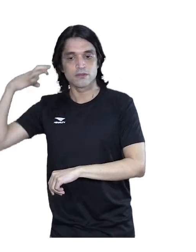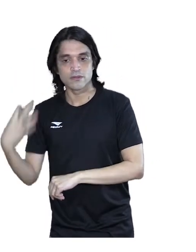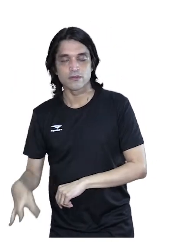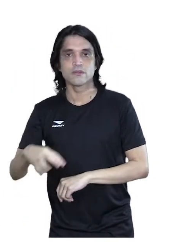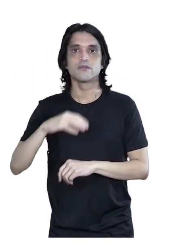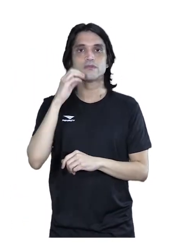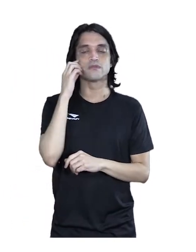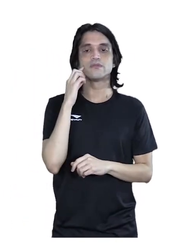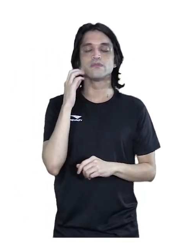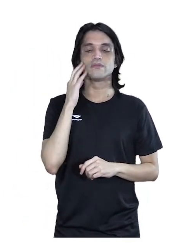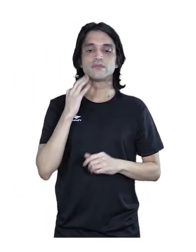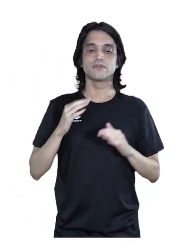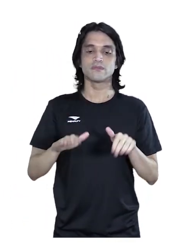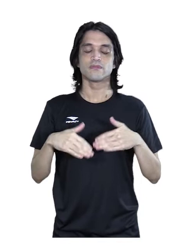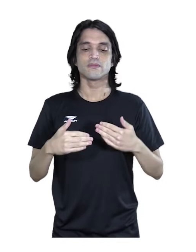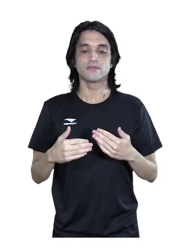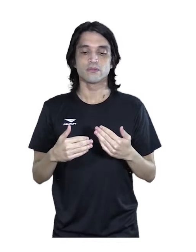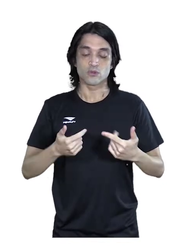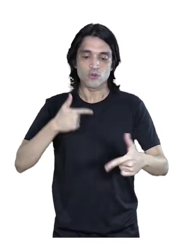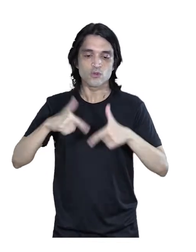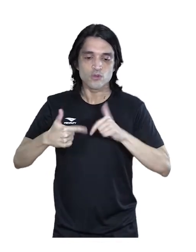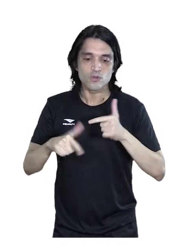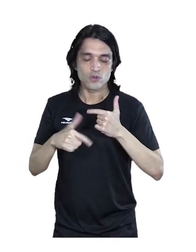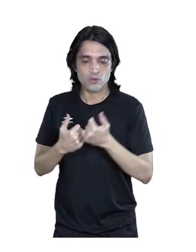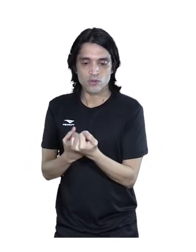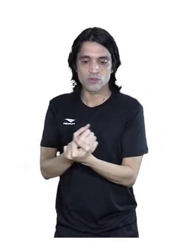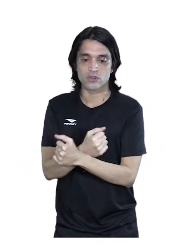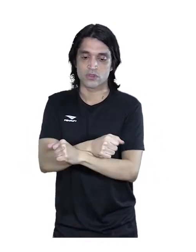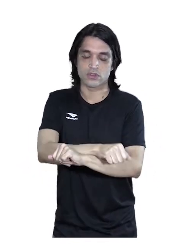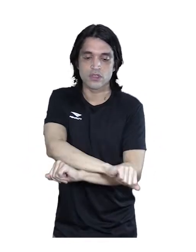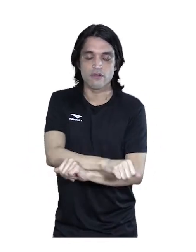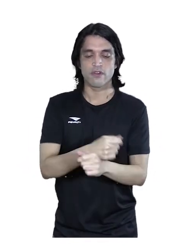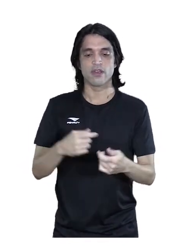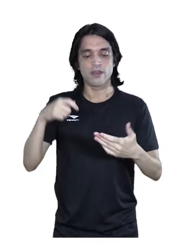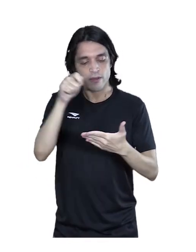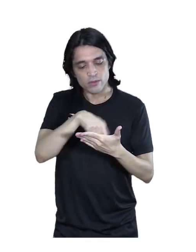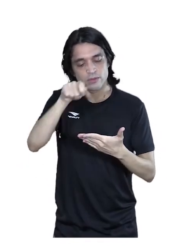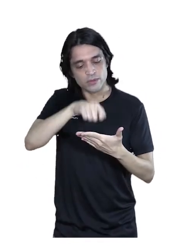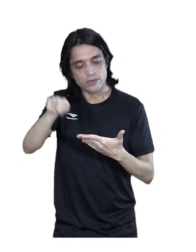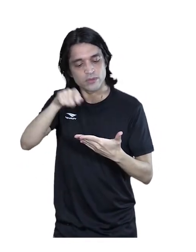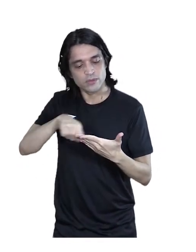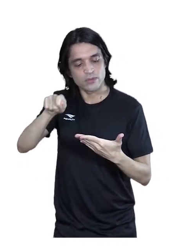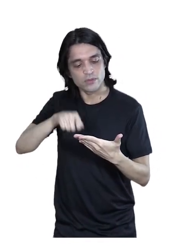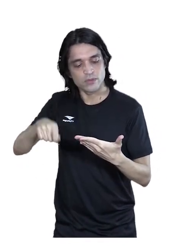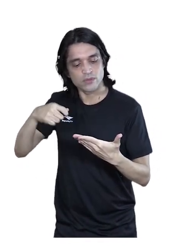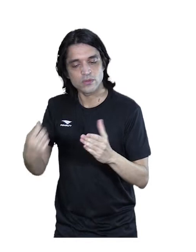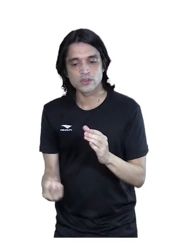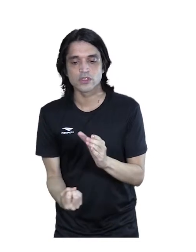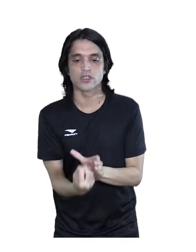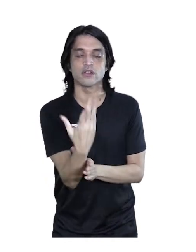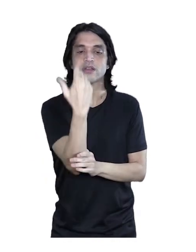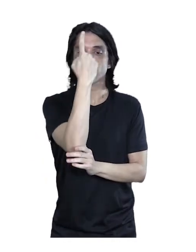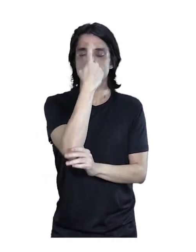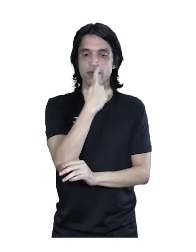na forma se disfarce o emprego do esforço e a trama viva se construa, de tal modo que a imagem fique